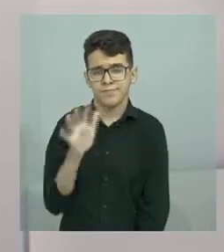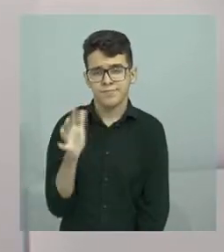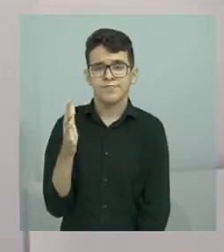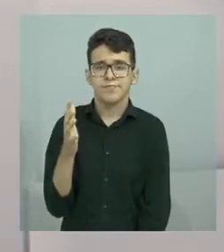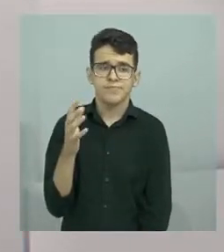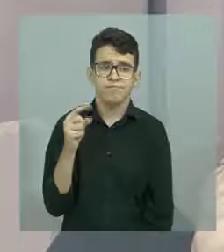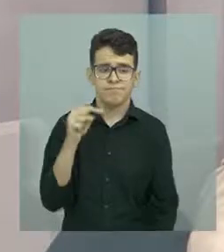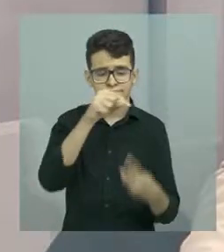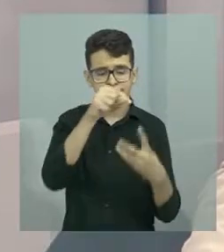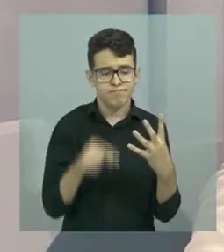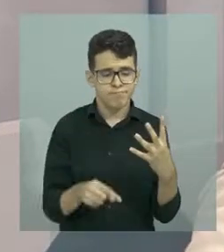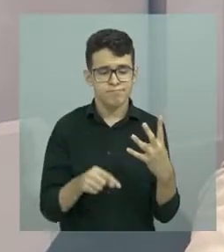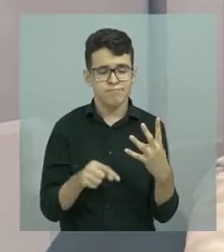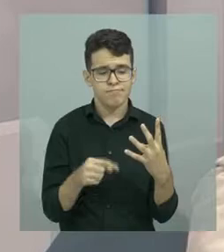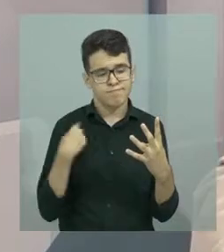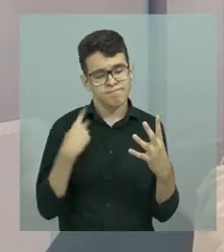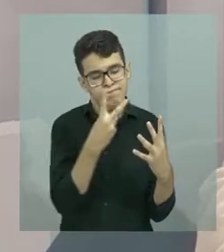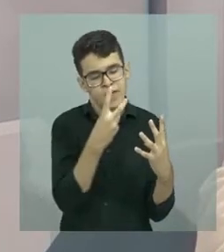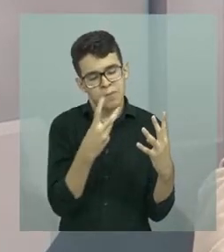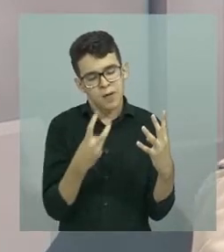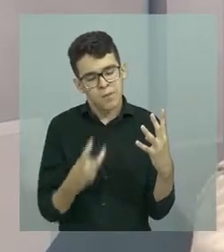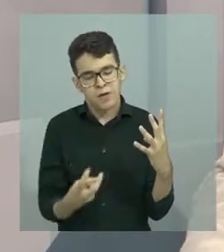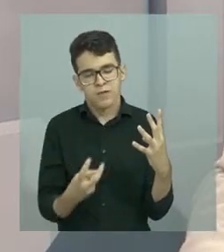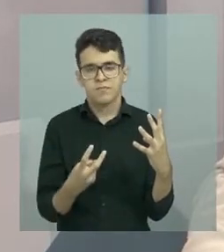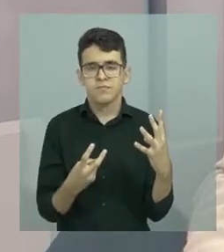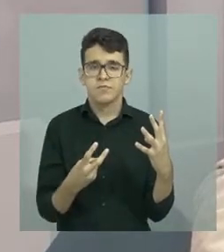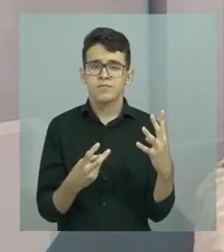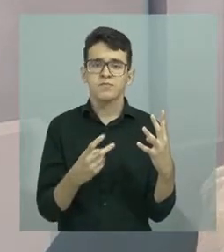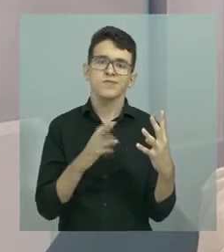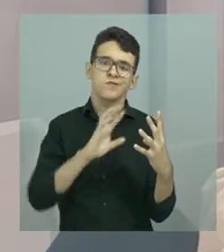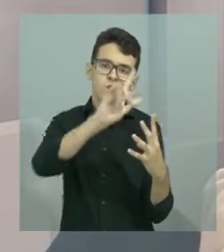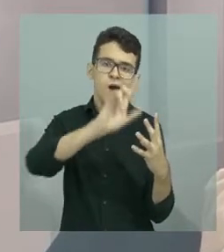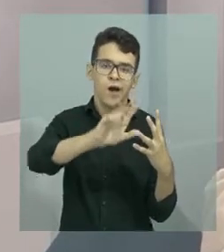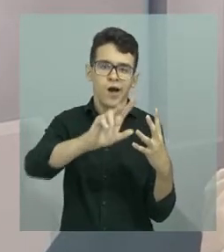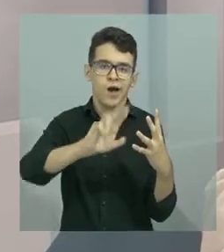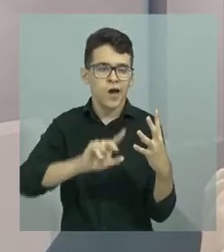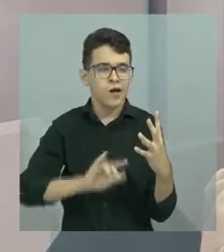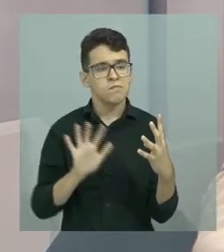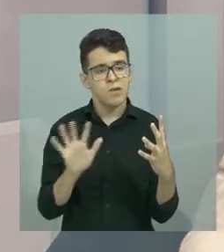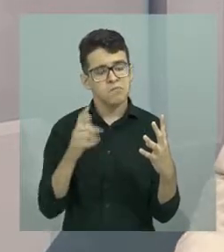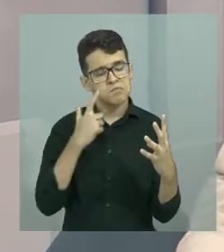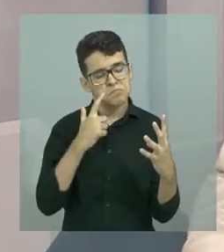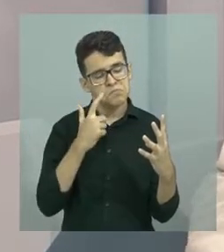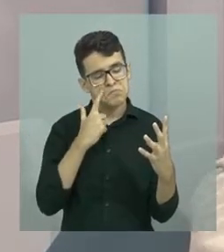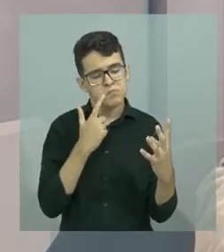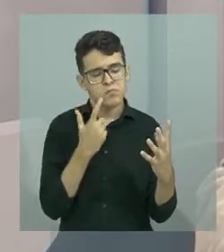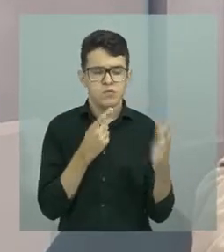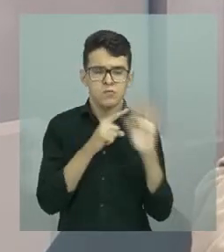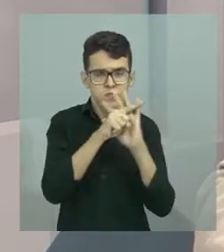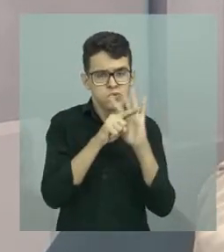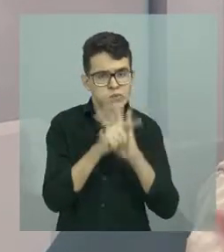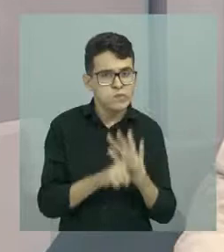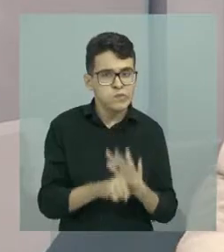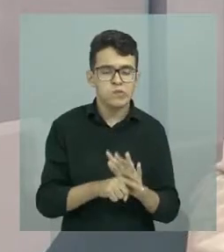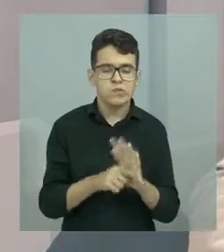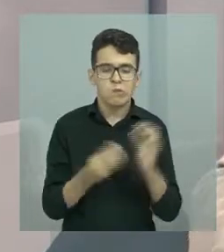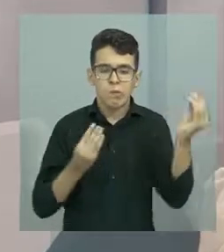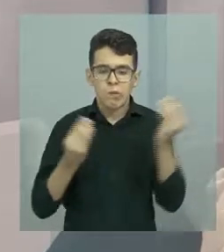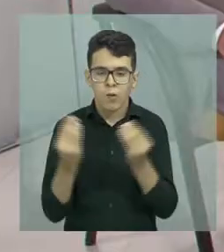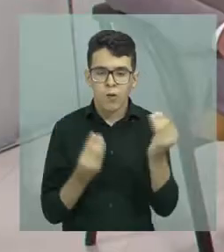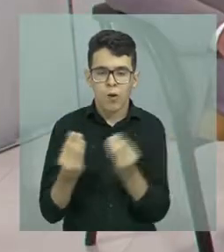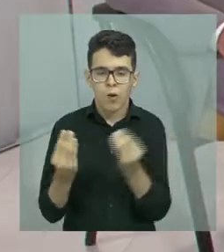vem adotando um modelo. Obviamente que o foco desse modelo é a busca de soluções, né, no que se